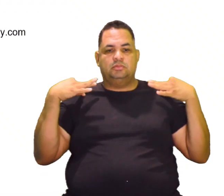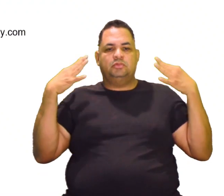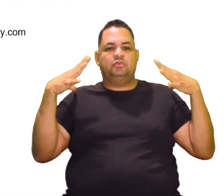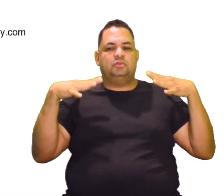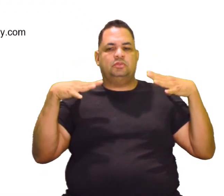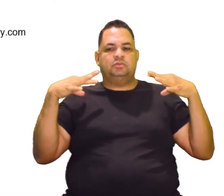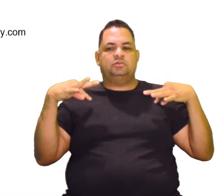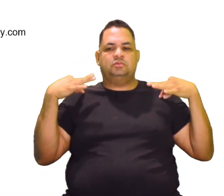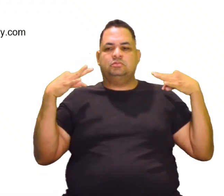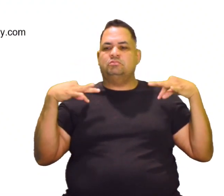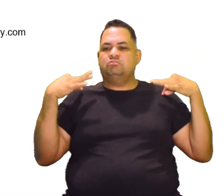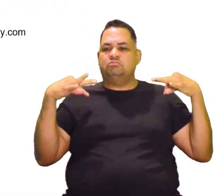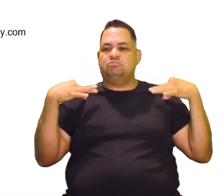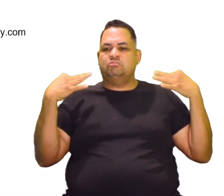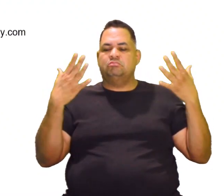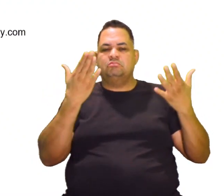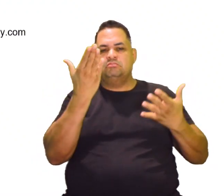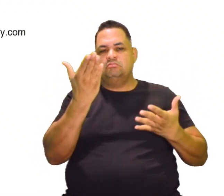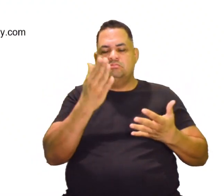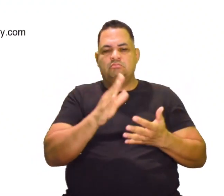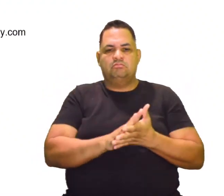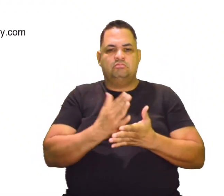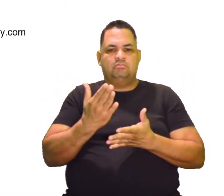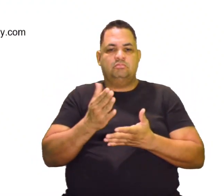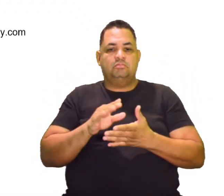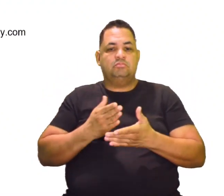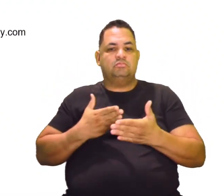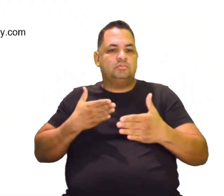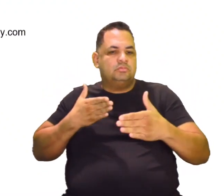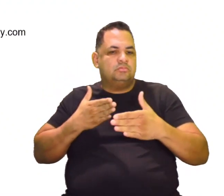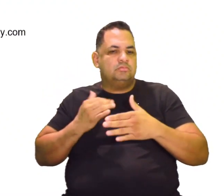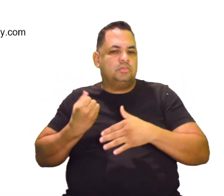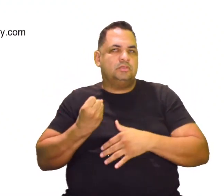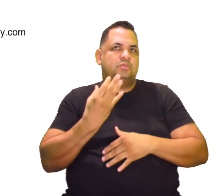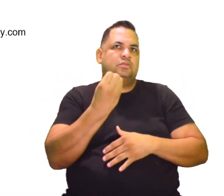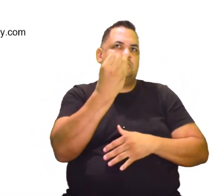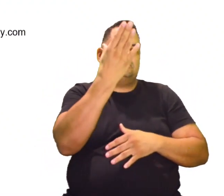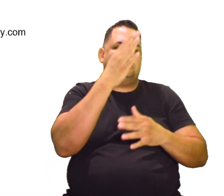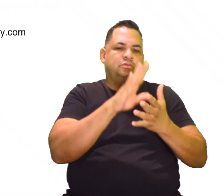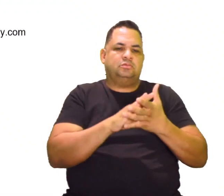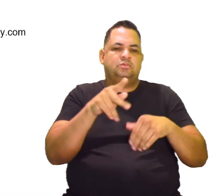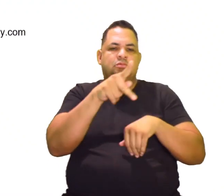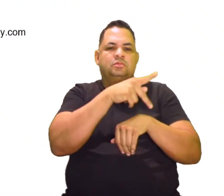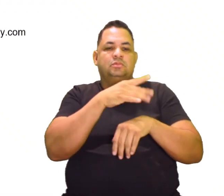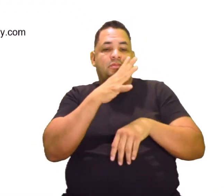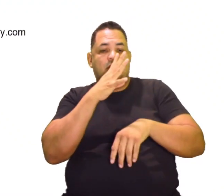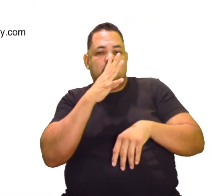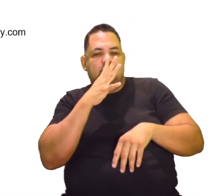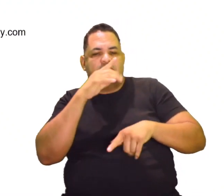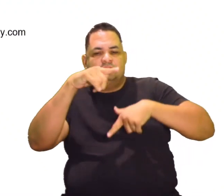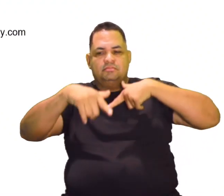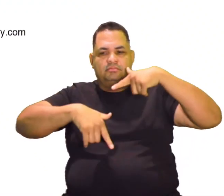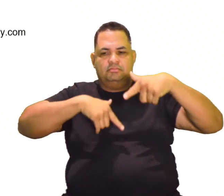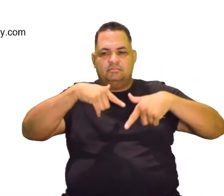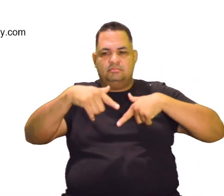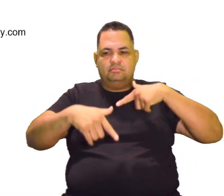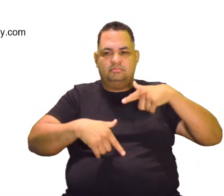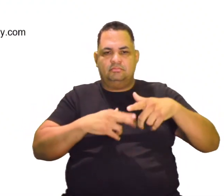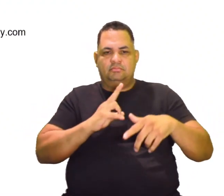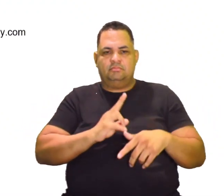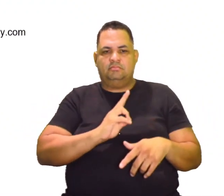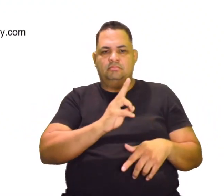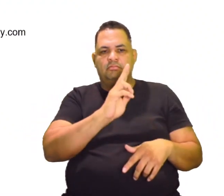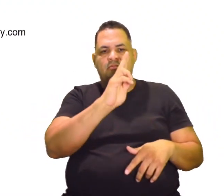para este país, né, para essa localidade, para admirar esse trabalho aí que está perpetuando,